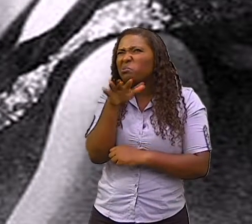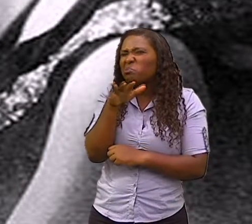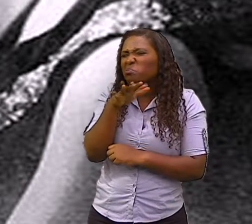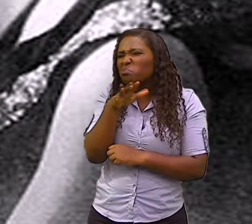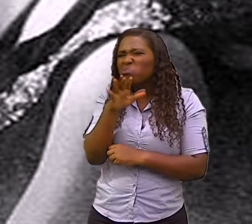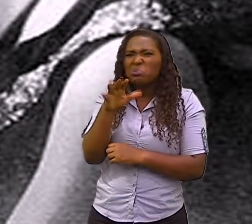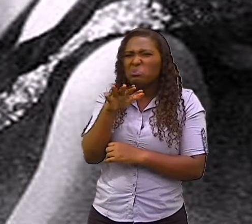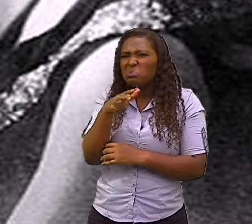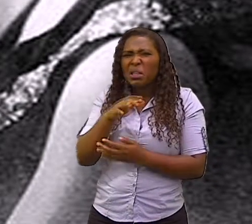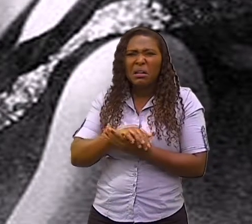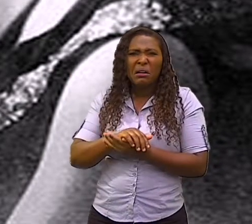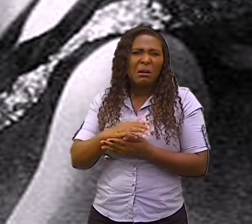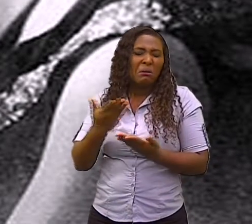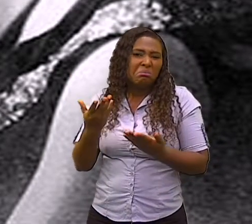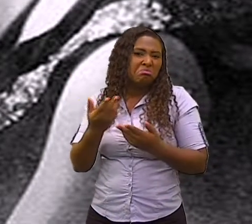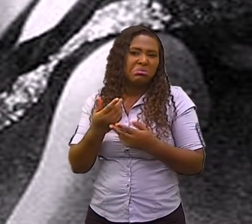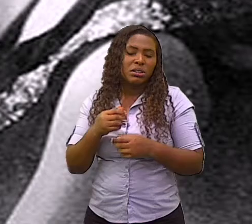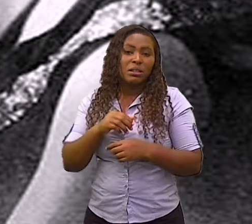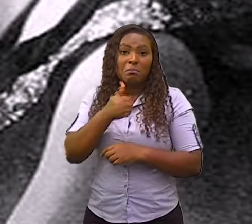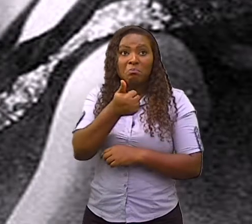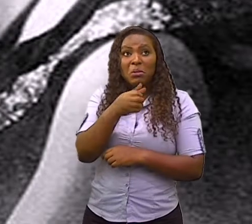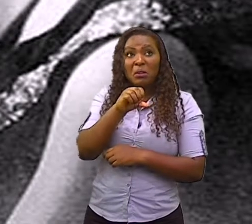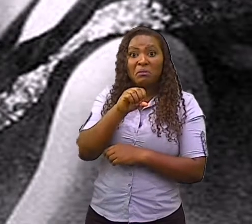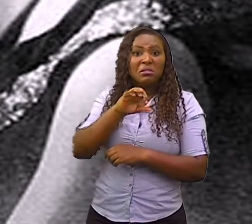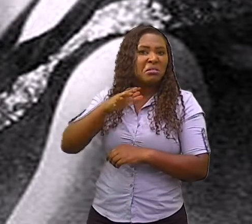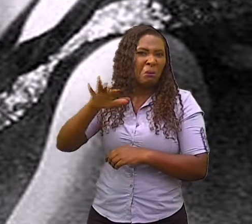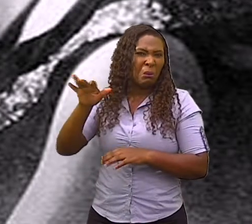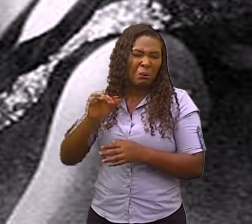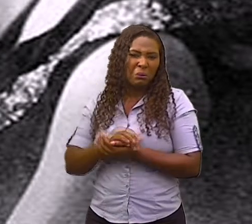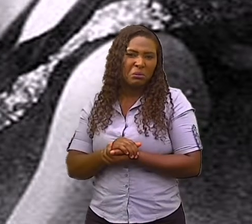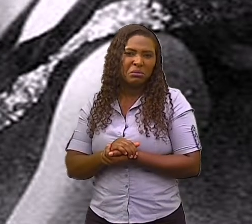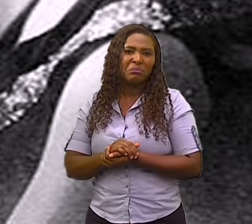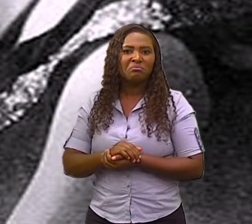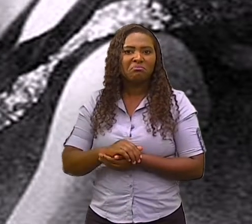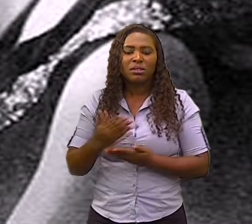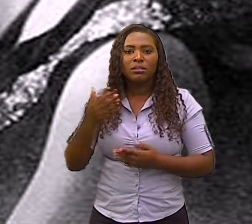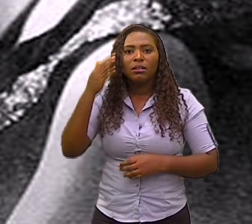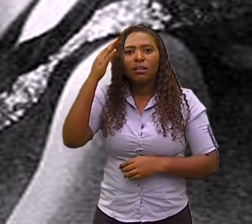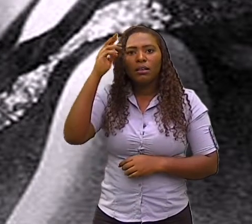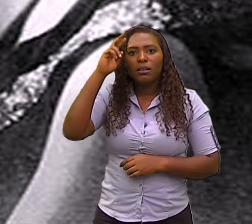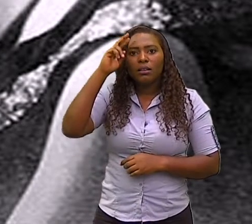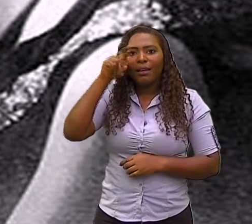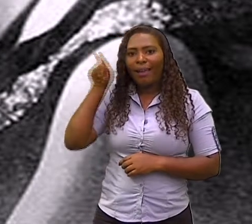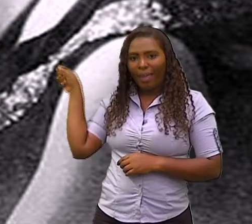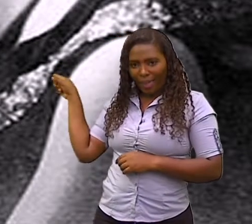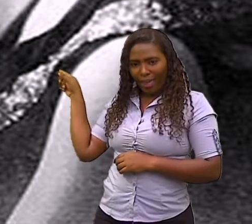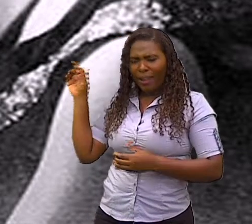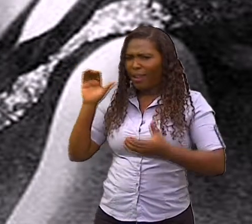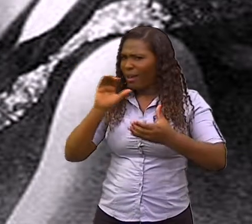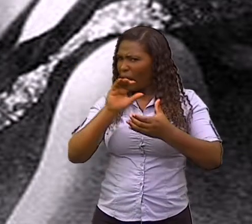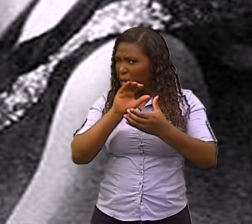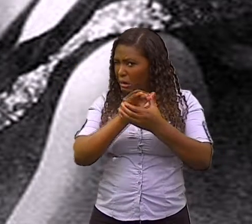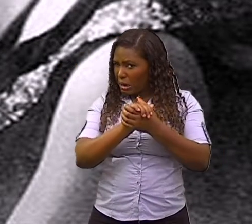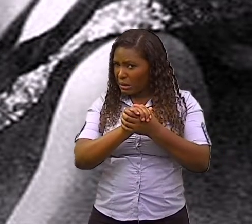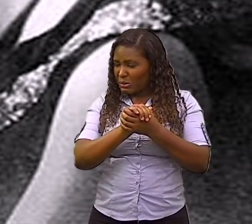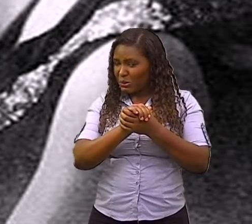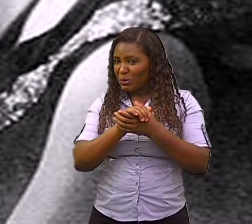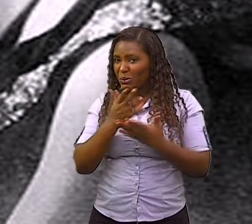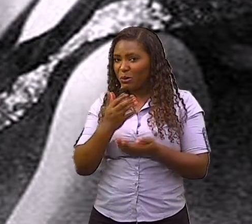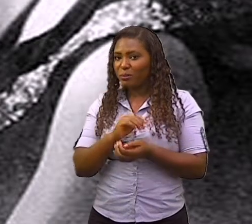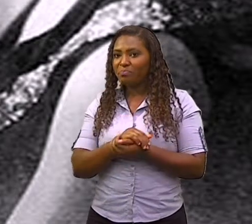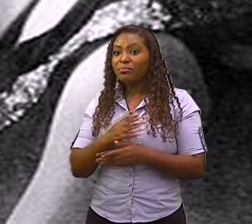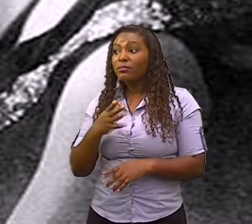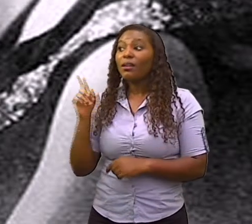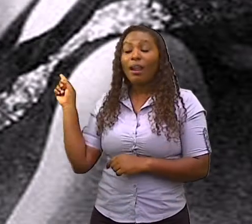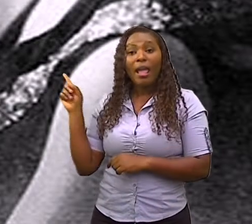dou as minhas aulas dentro da sala, junto com os alunos, eu gosto de falar muito que Tarsila era uma mulher à frente do seu tempo. Se você vai falar em